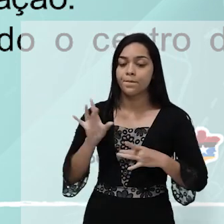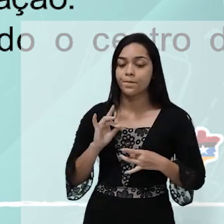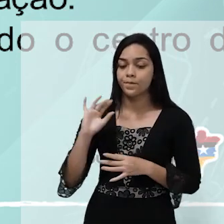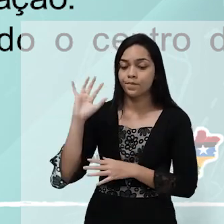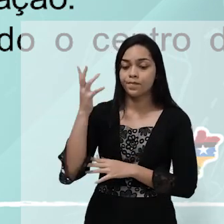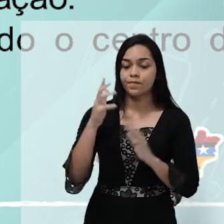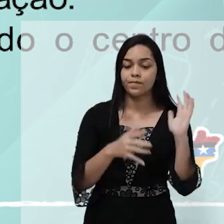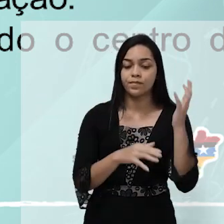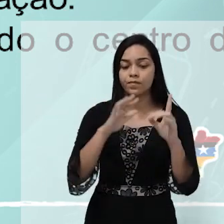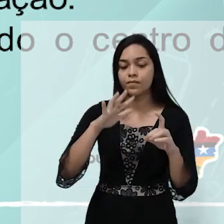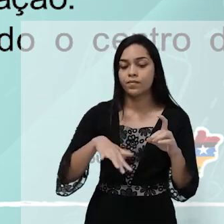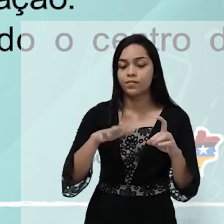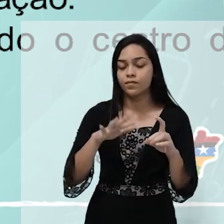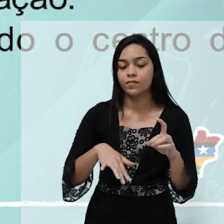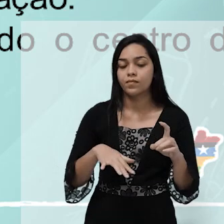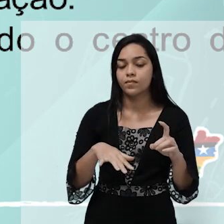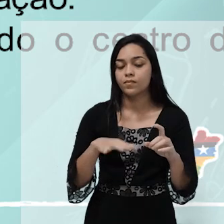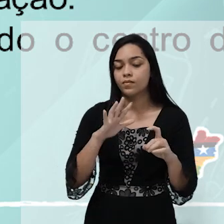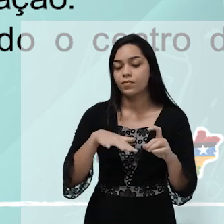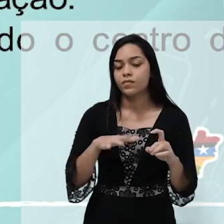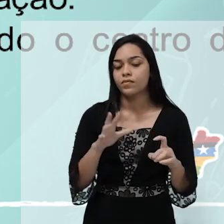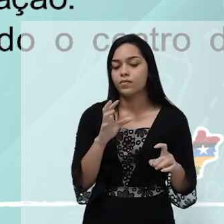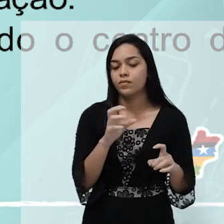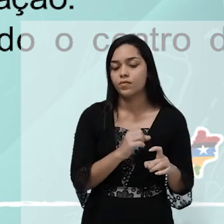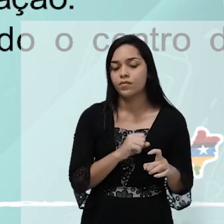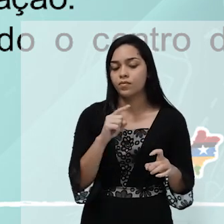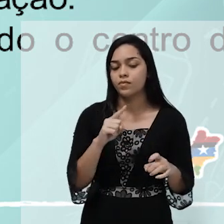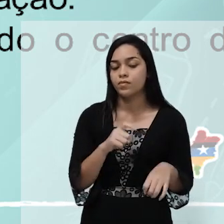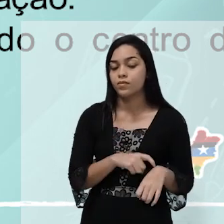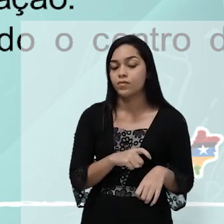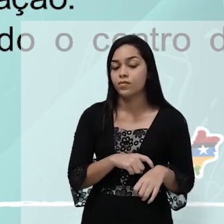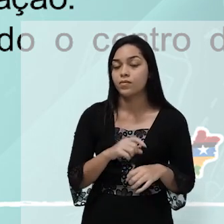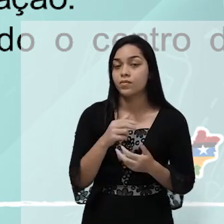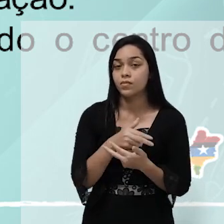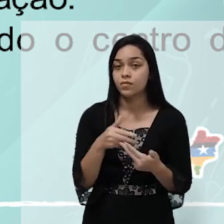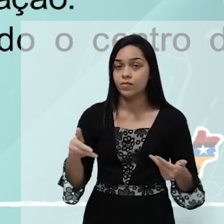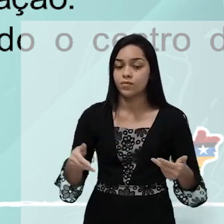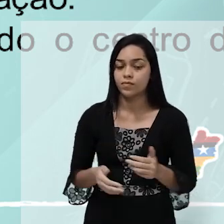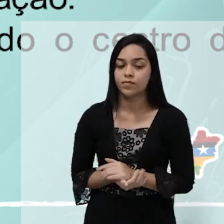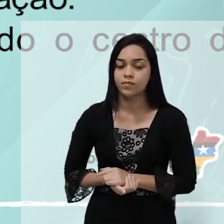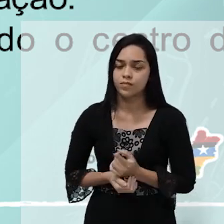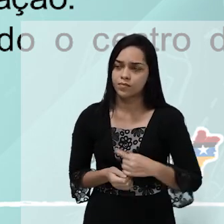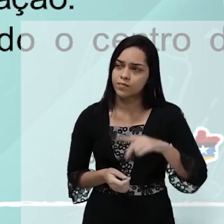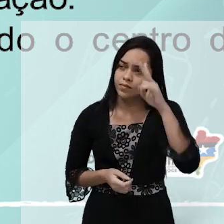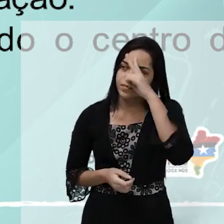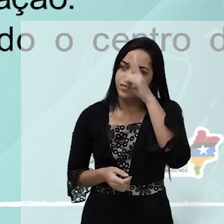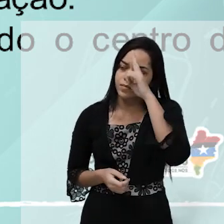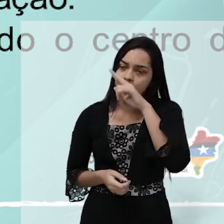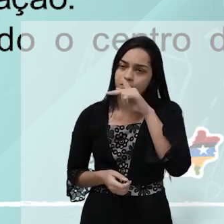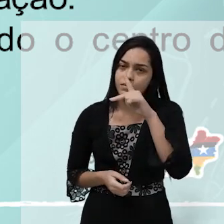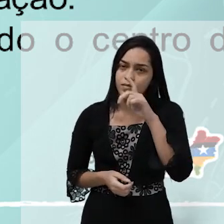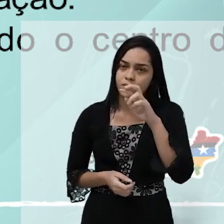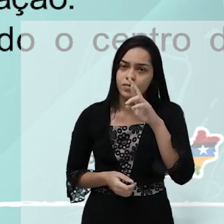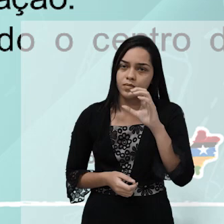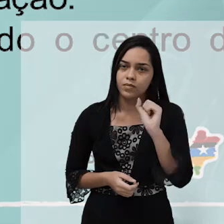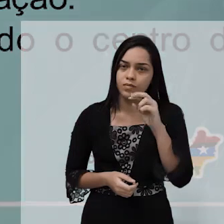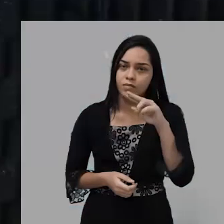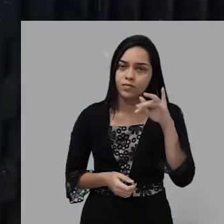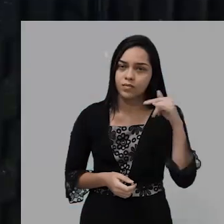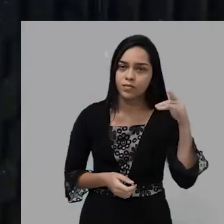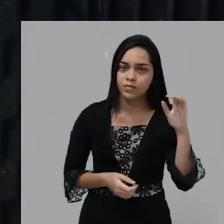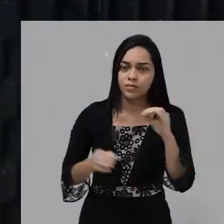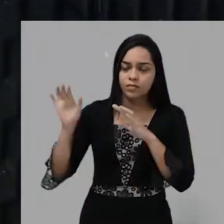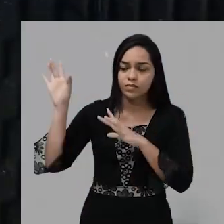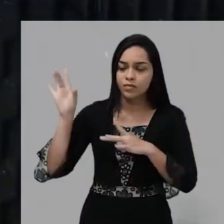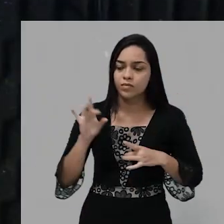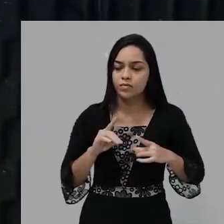natureza personificado como deuses gregos, o amor, o tempo, entre outros. Vocês lembram da personificação? A personificação, inclusive, aparece